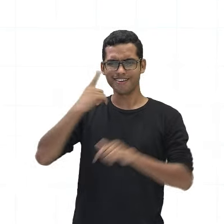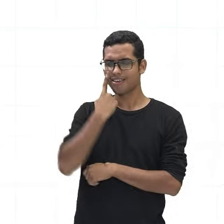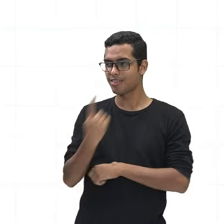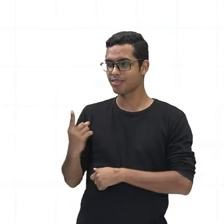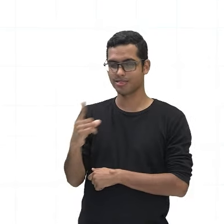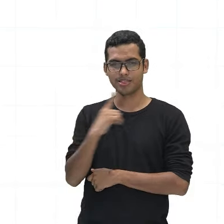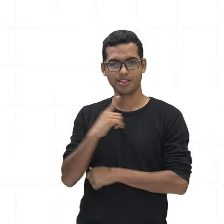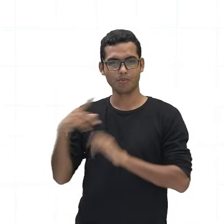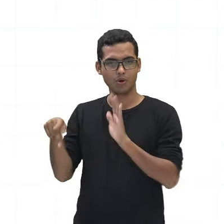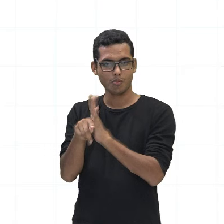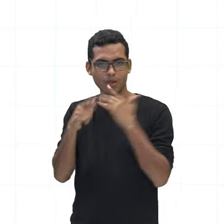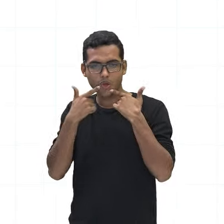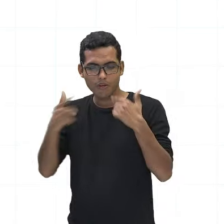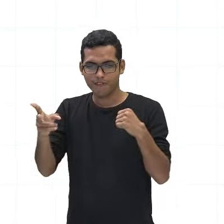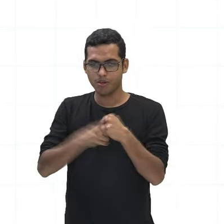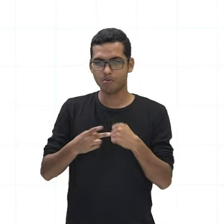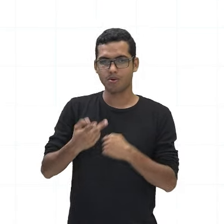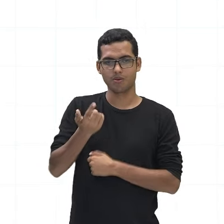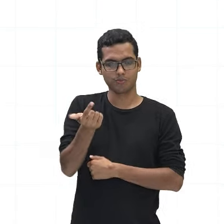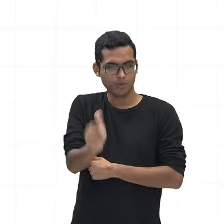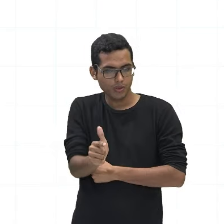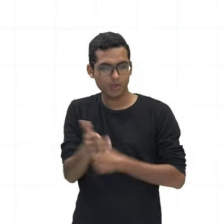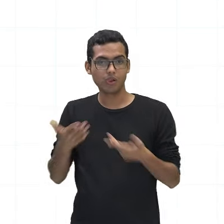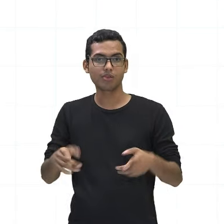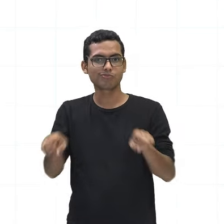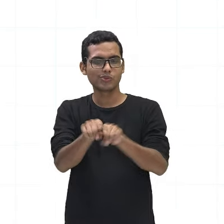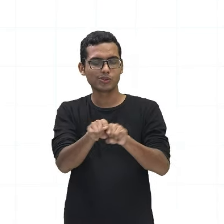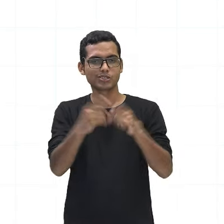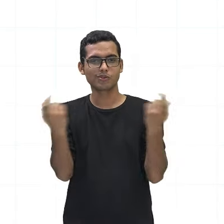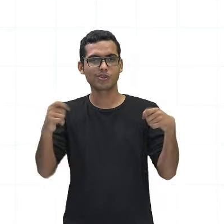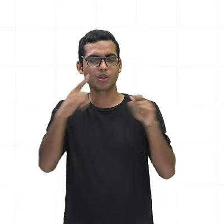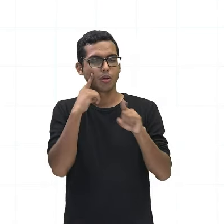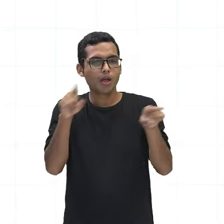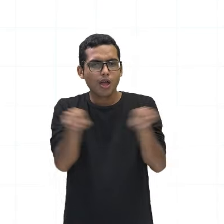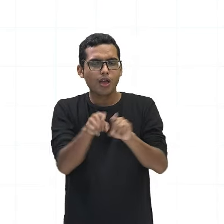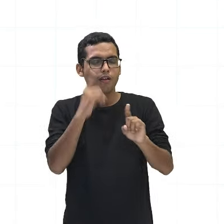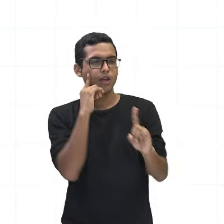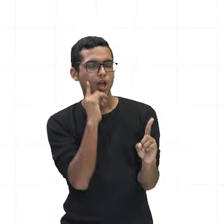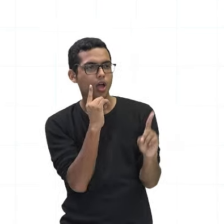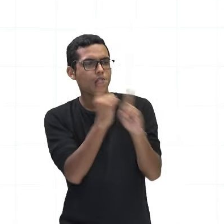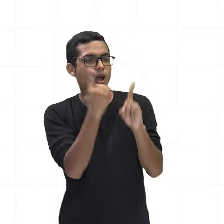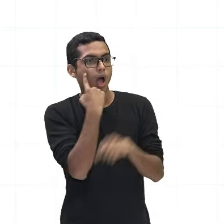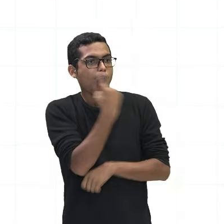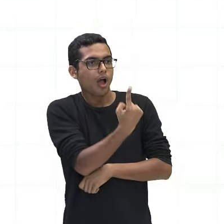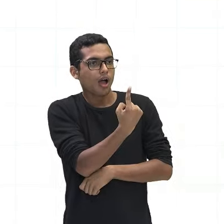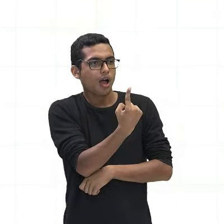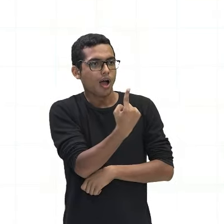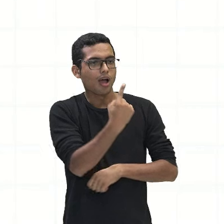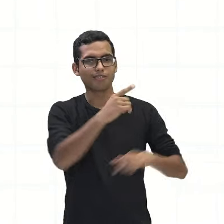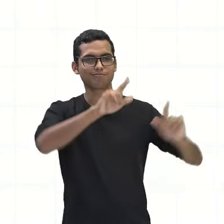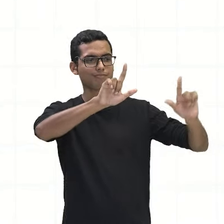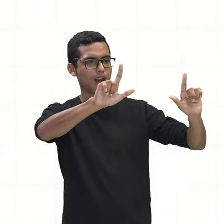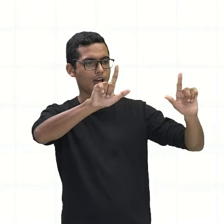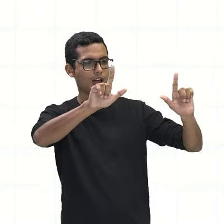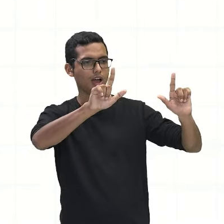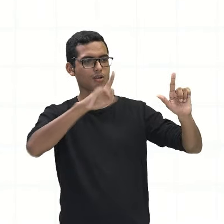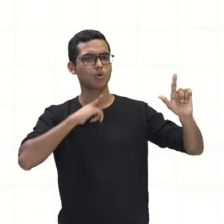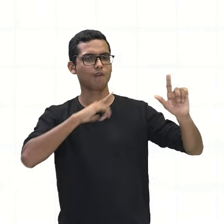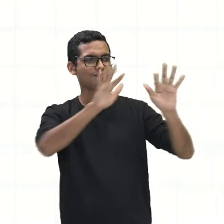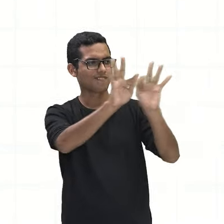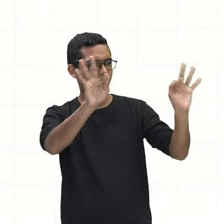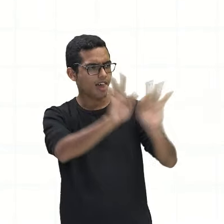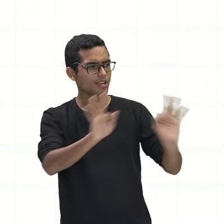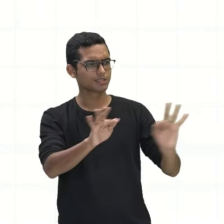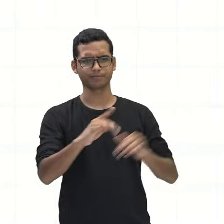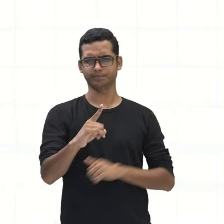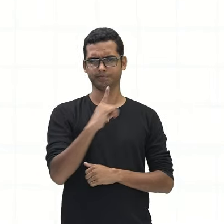não verbal, você pode encontrar também placas com linguagem verbal. Olha só, né? Temos a placa